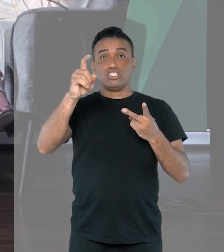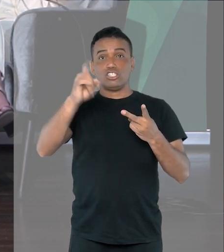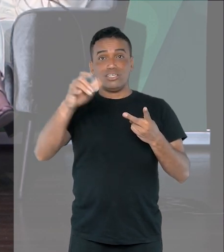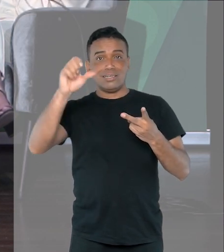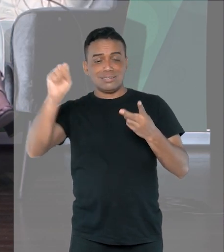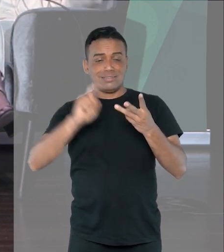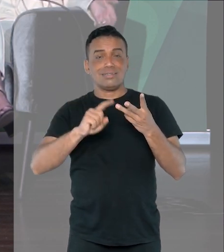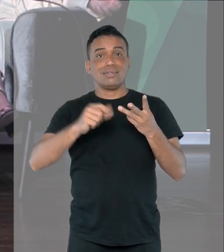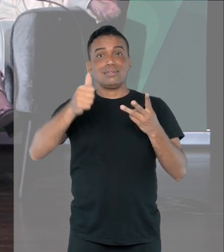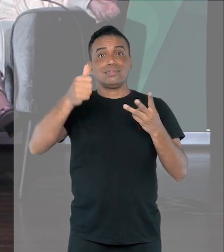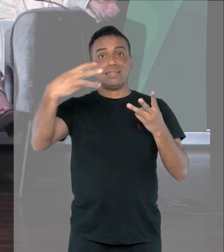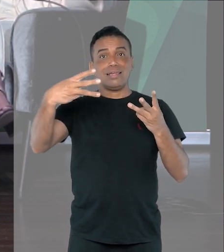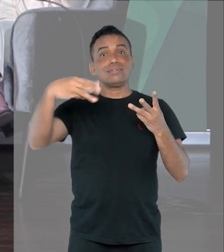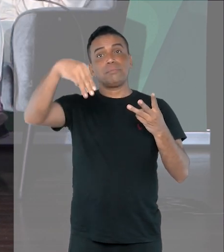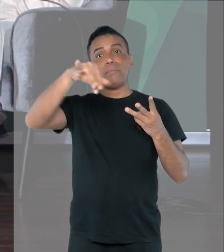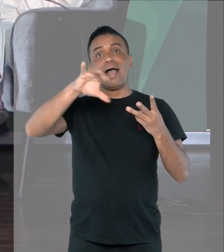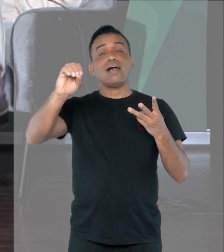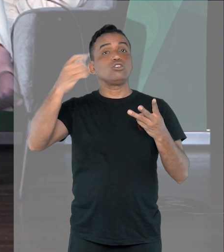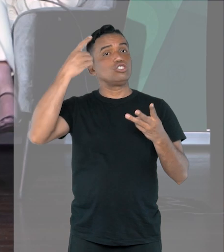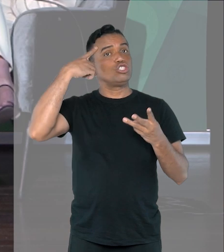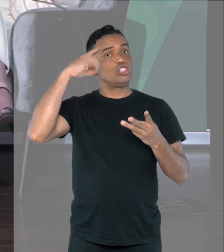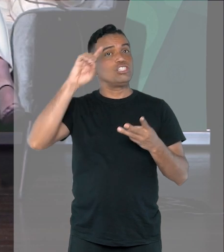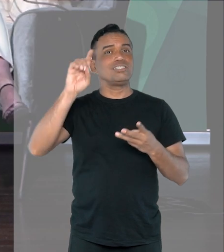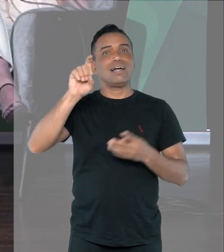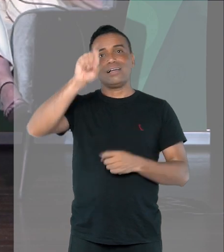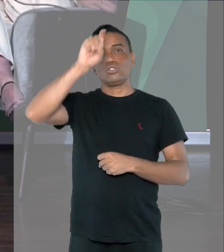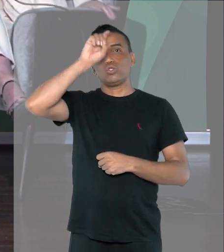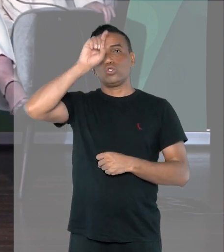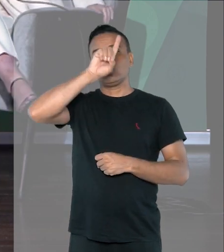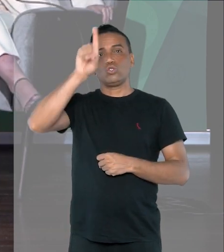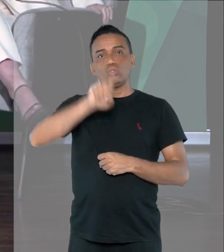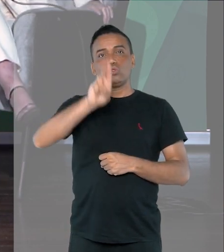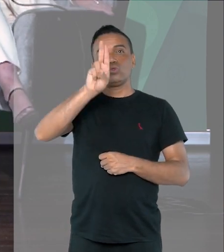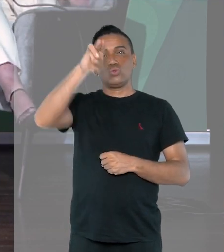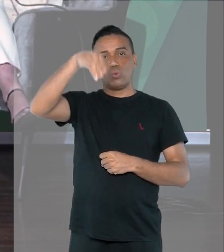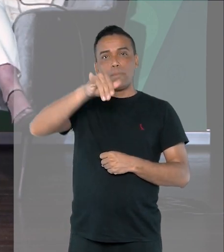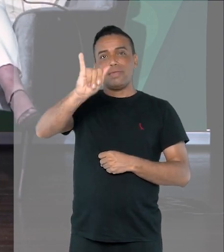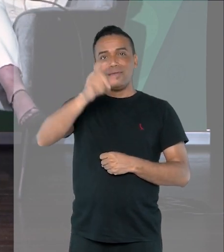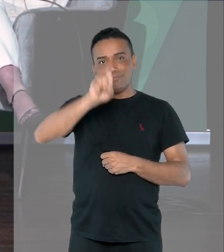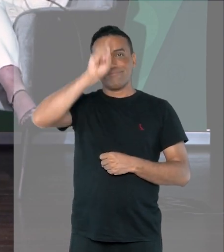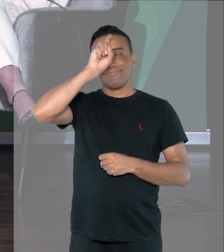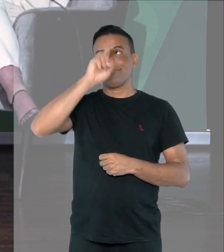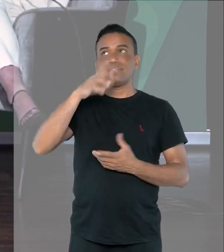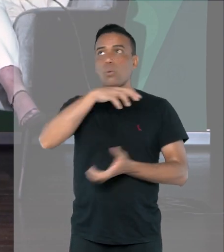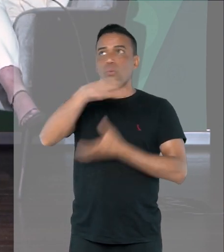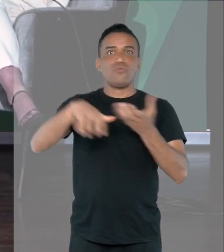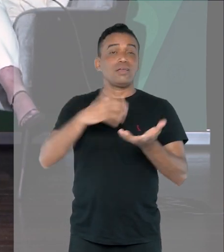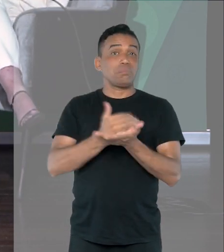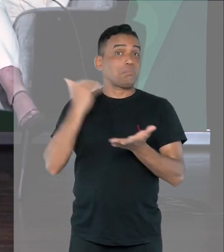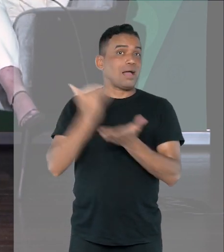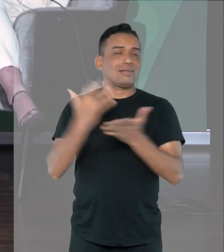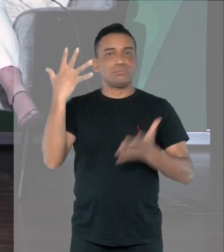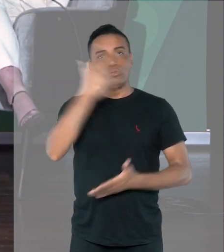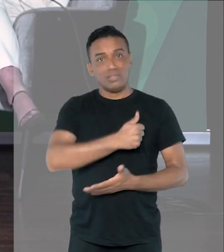de maio é dia de zumbi. Quer dizer, há um pensador que eu gosto muito, que é o Antônio Risério, que diz que o movimento mais bonito